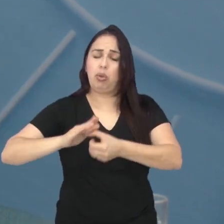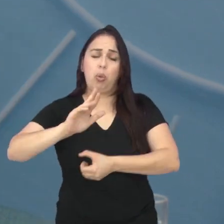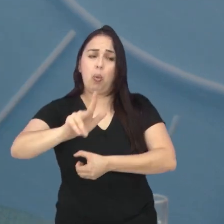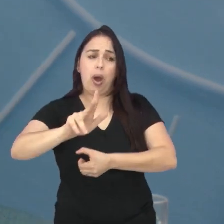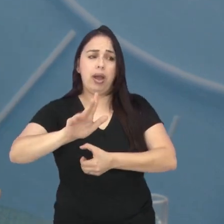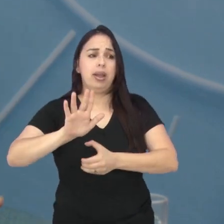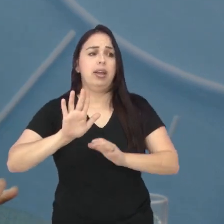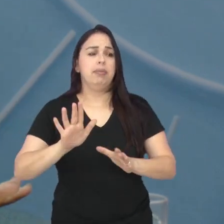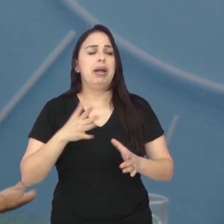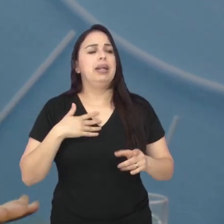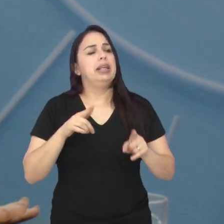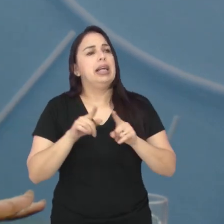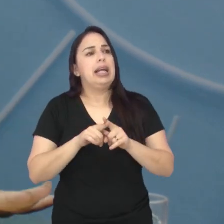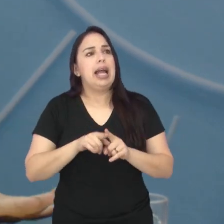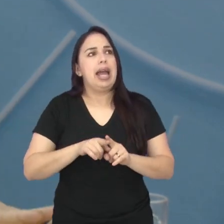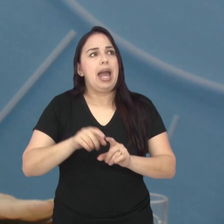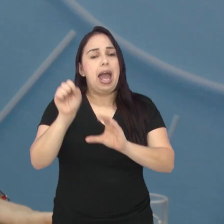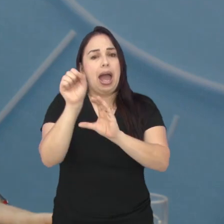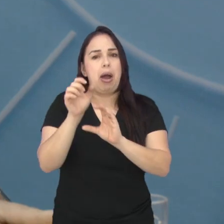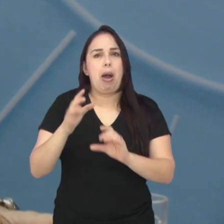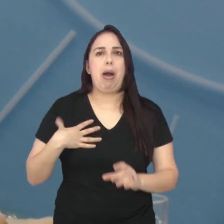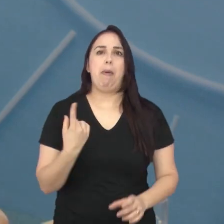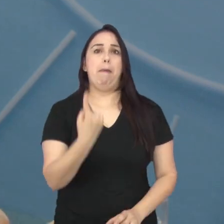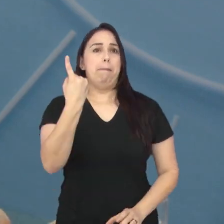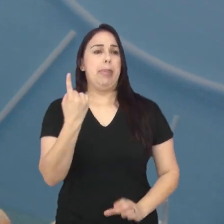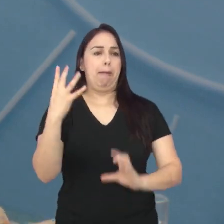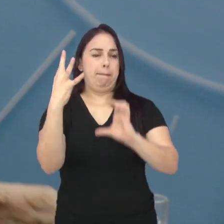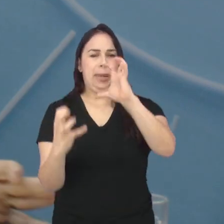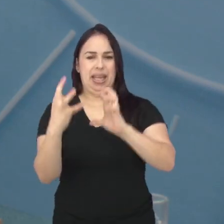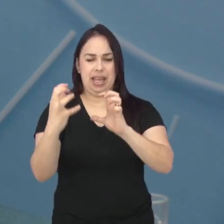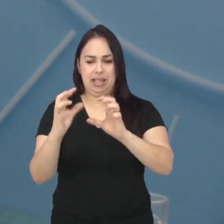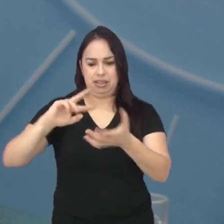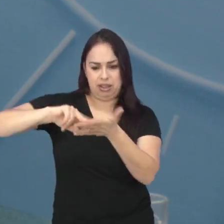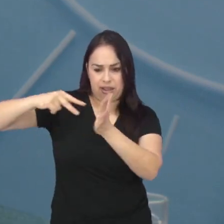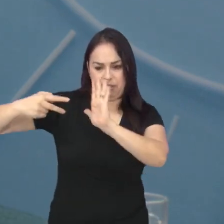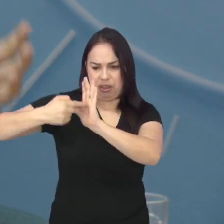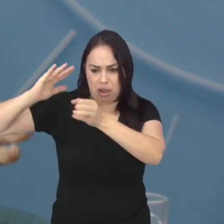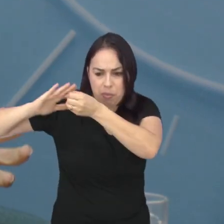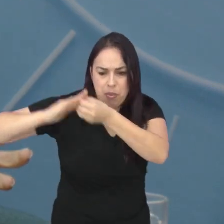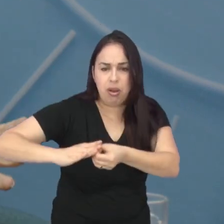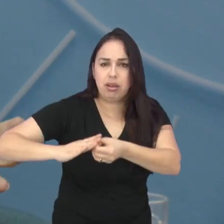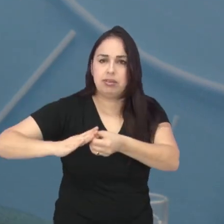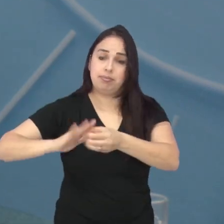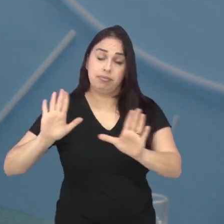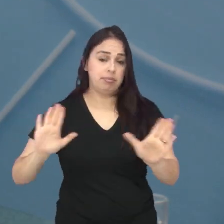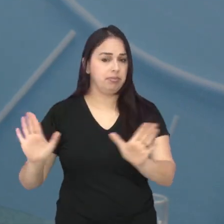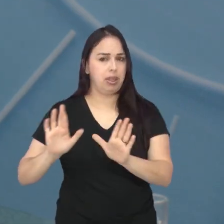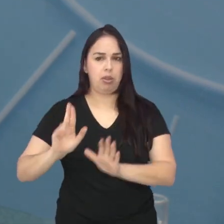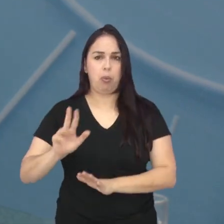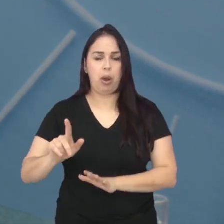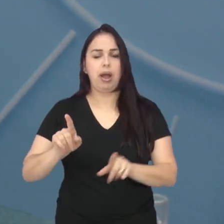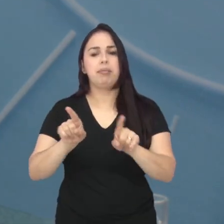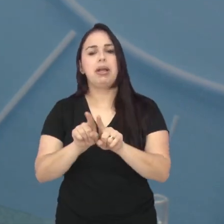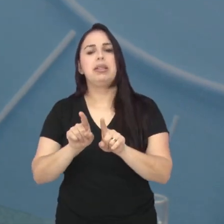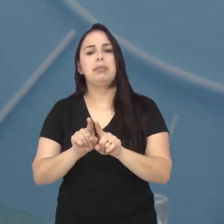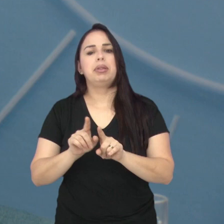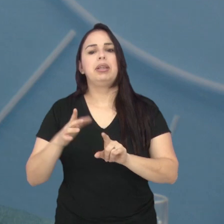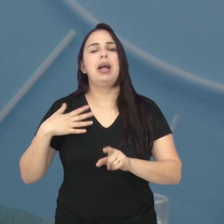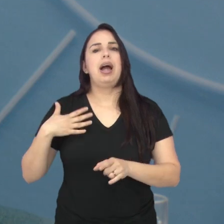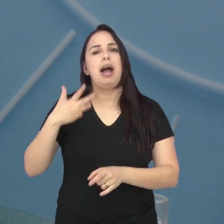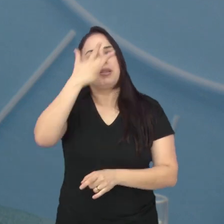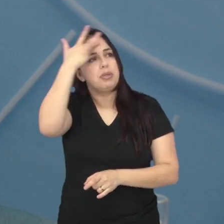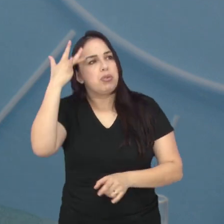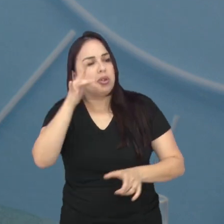conflitos, mas não é determinante uma briga para ser um relacionamento abusivo. Isso fala-se tanto de relacionamento abusivo que eu acho que as